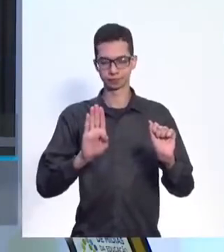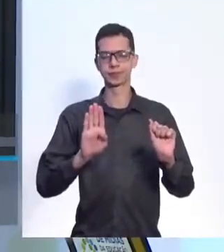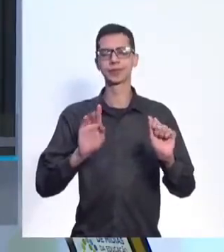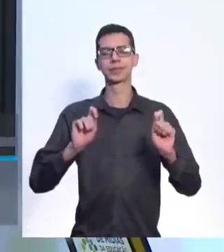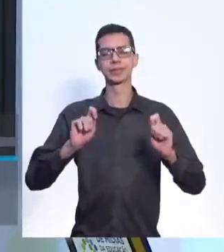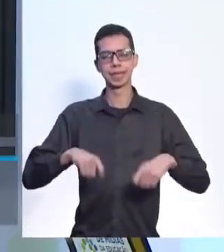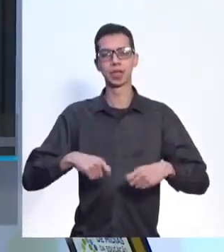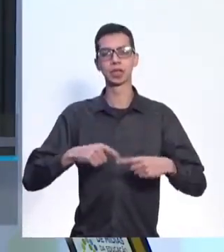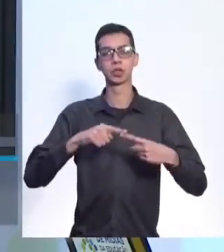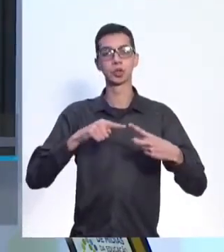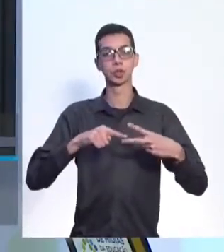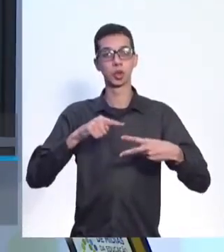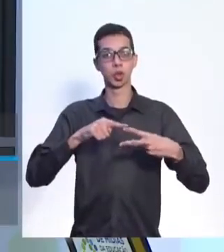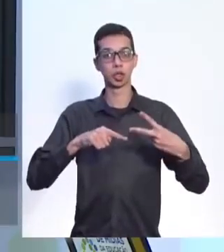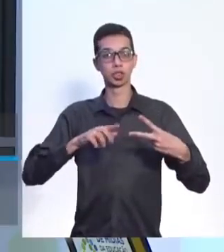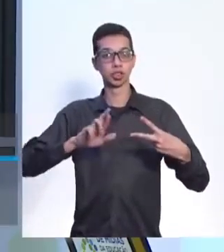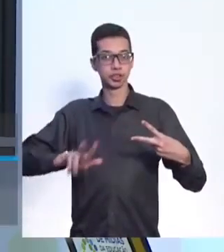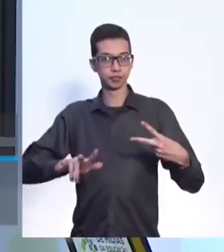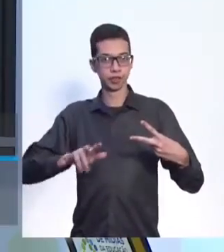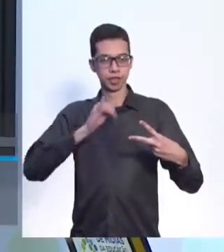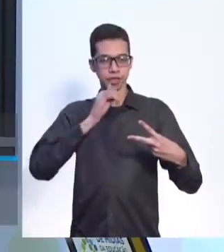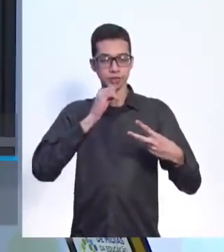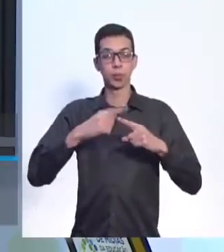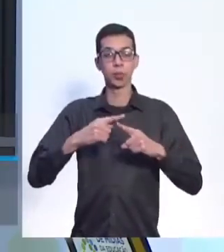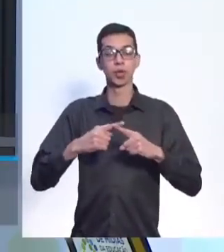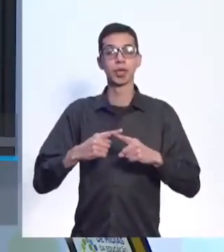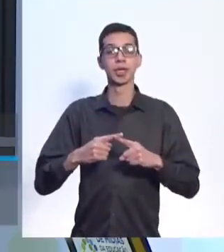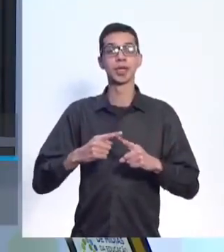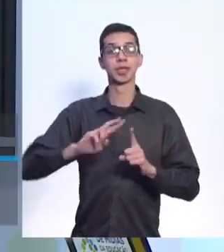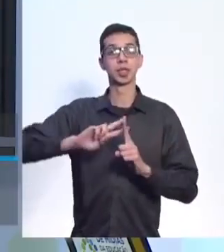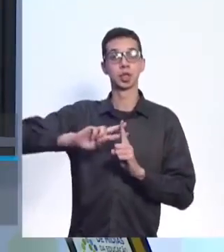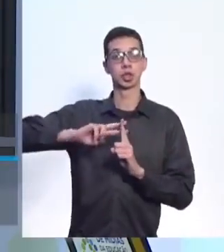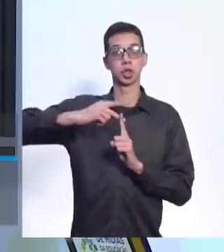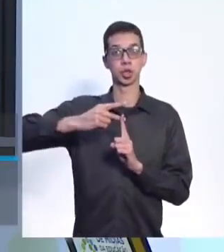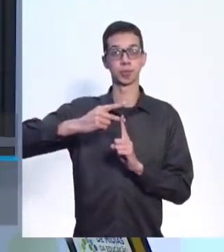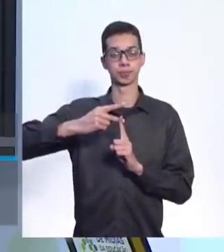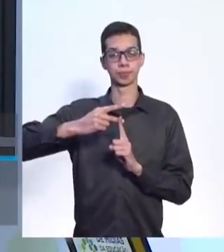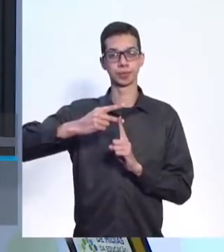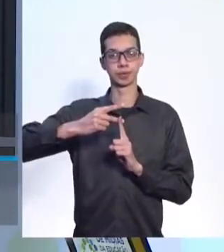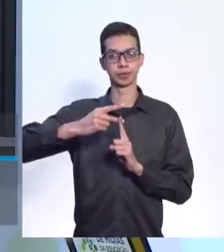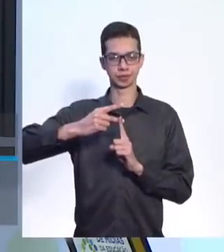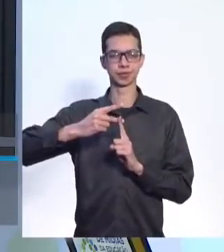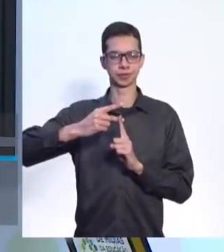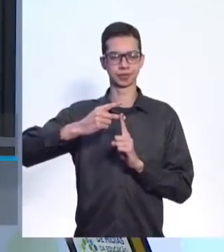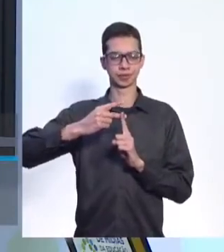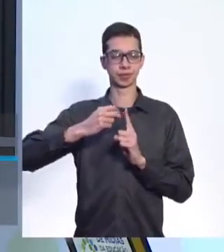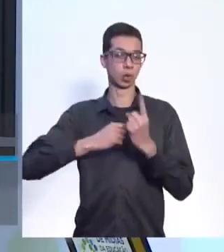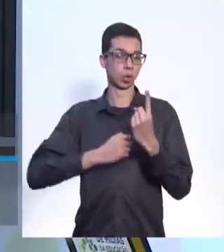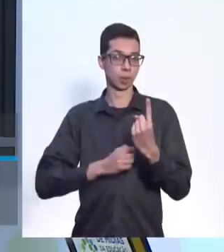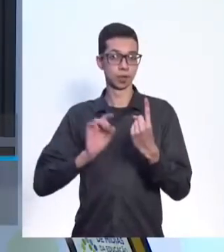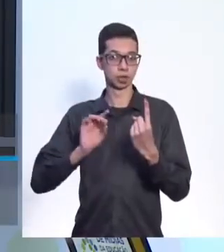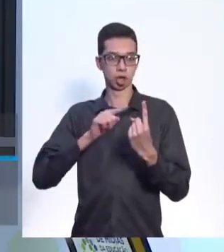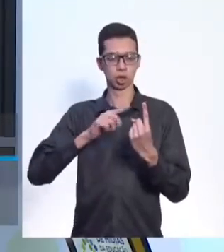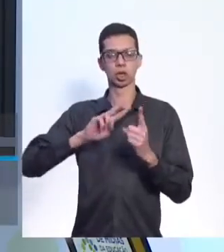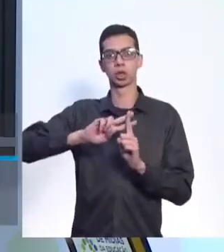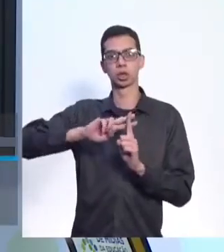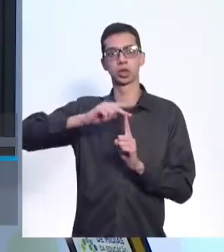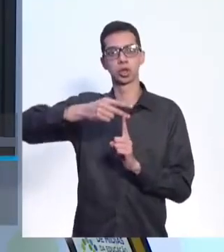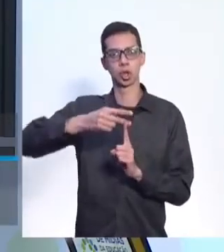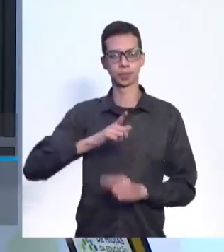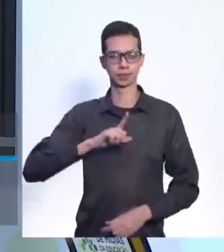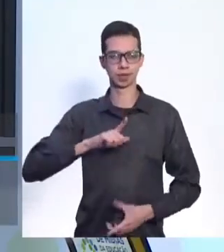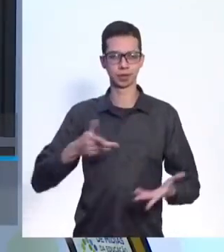vou ter duas vezes, eu vou ter o dobro da quantidade anterior. Duas